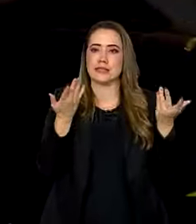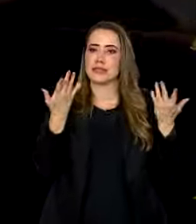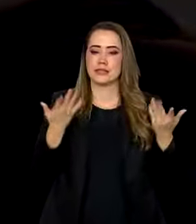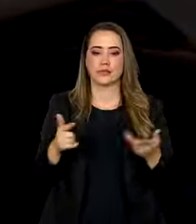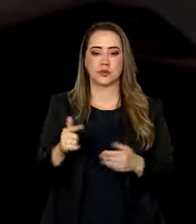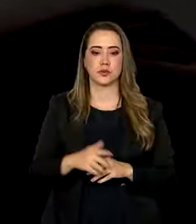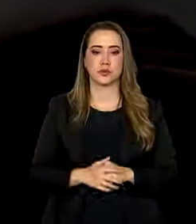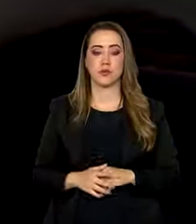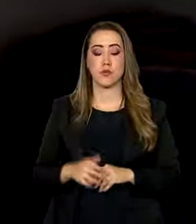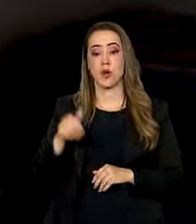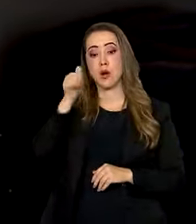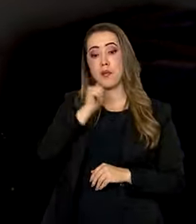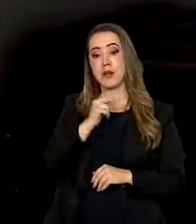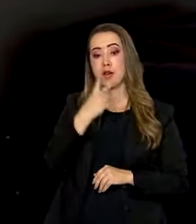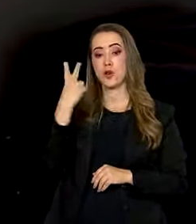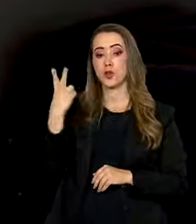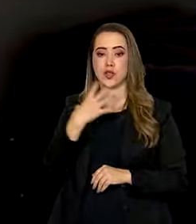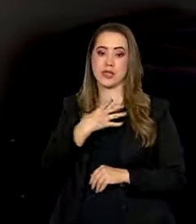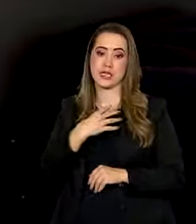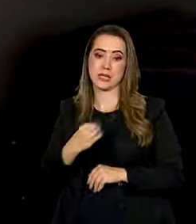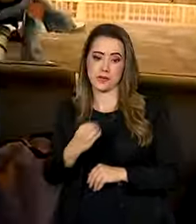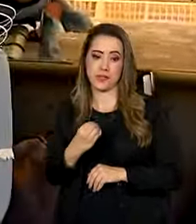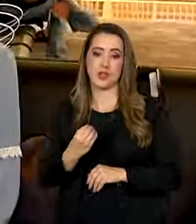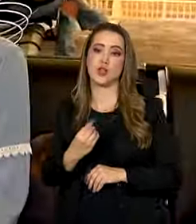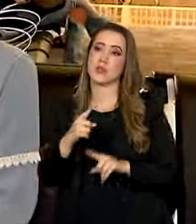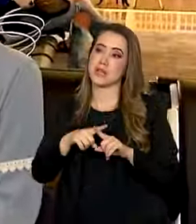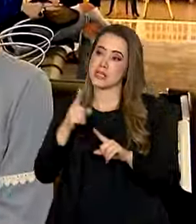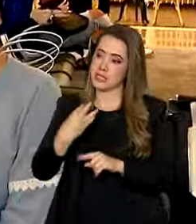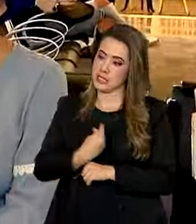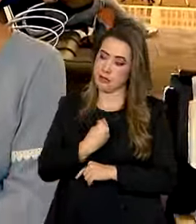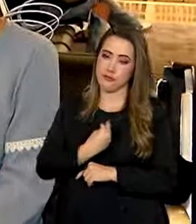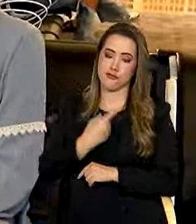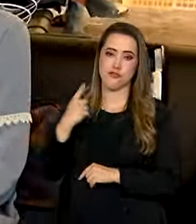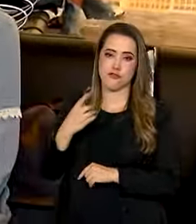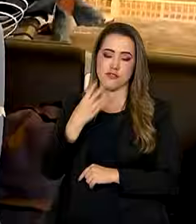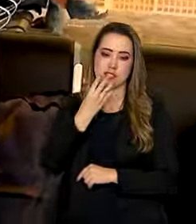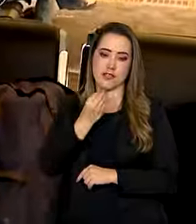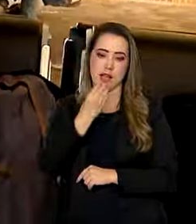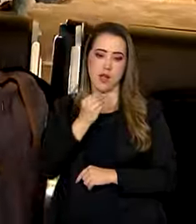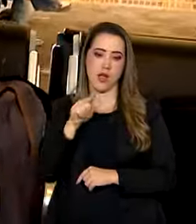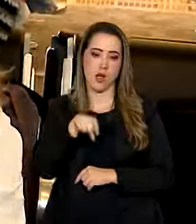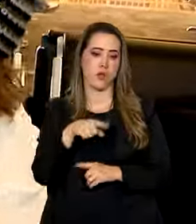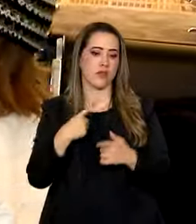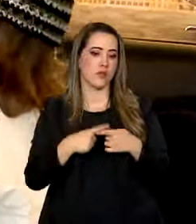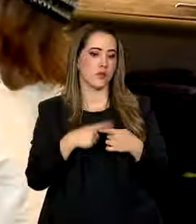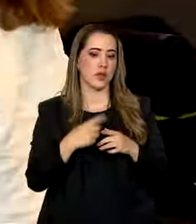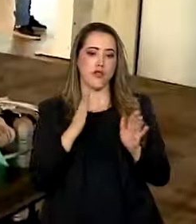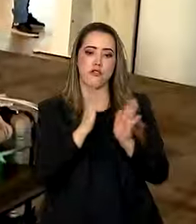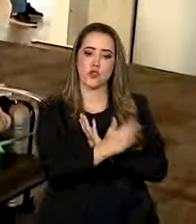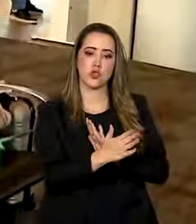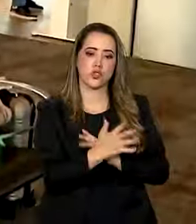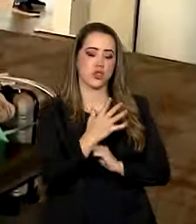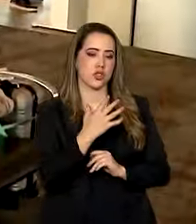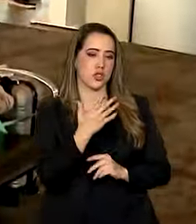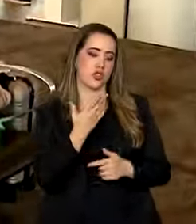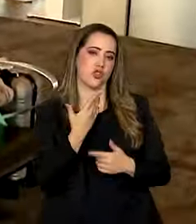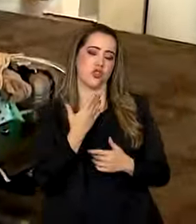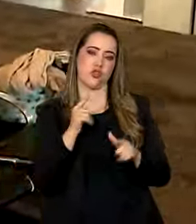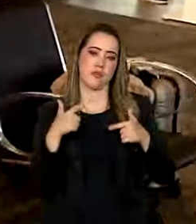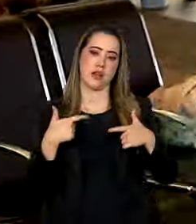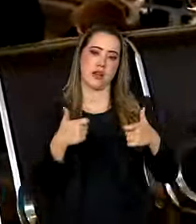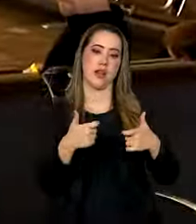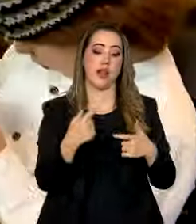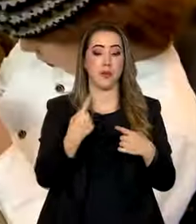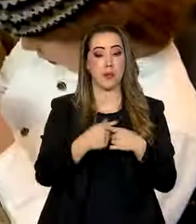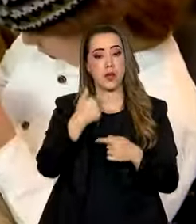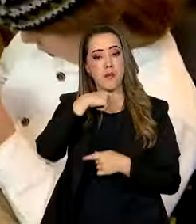mulher com 2 menininhos sapecas, que moram em Israel, teve a motivação mais natural de todas para fugir de uma guerra. Uma mãe protege